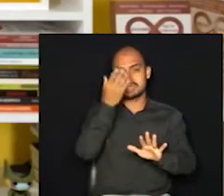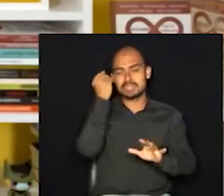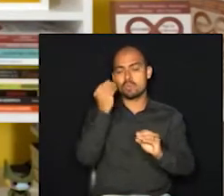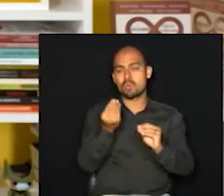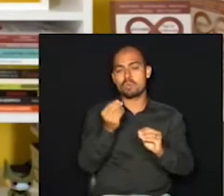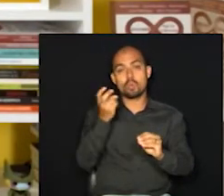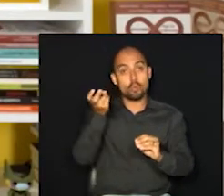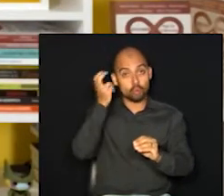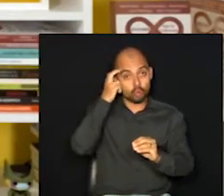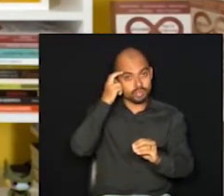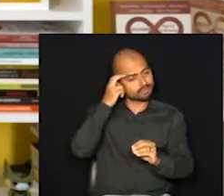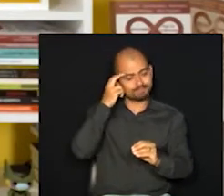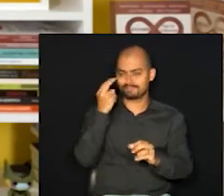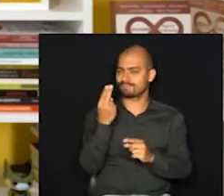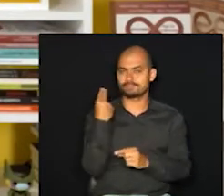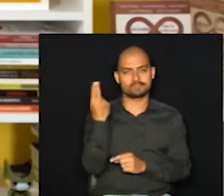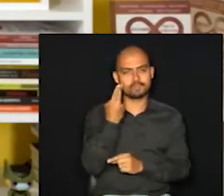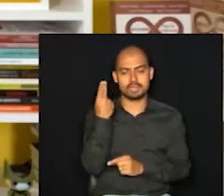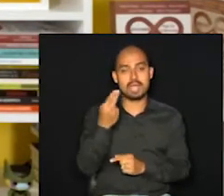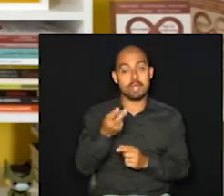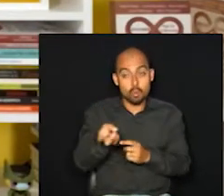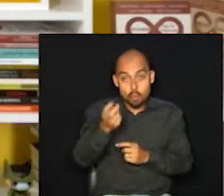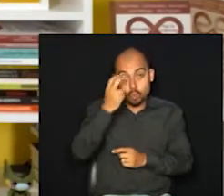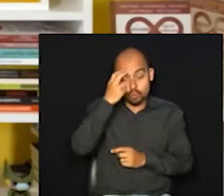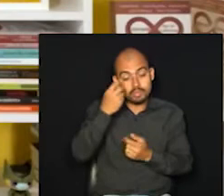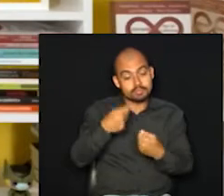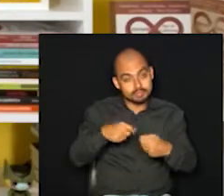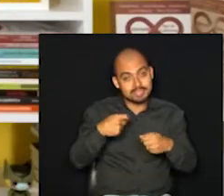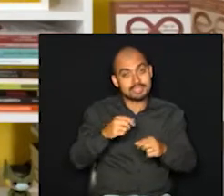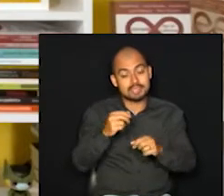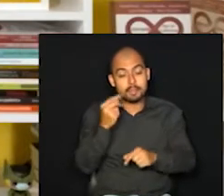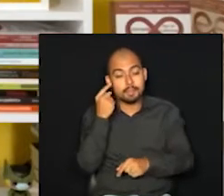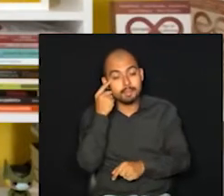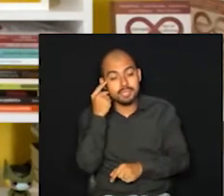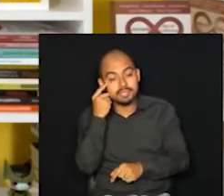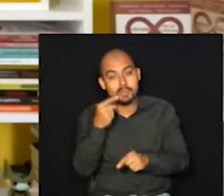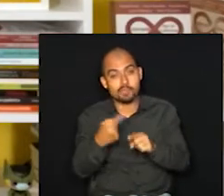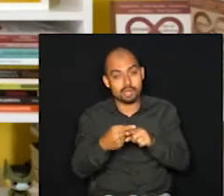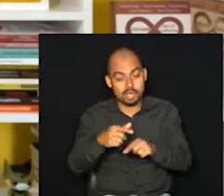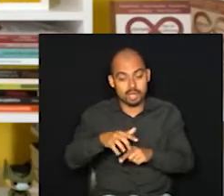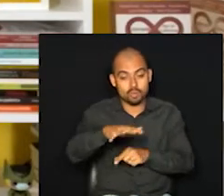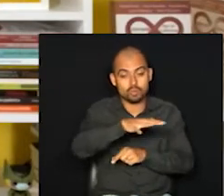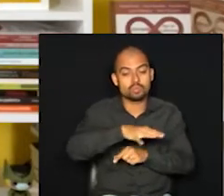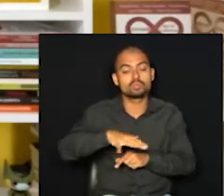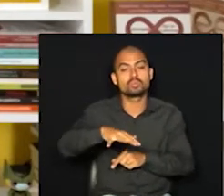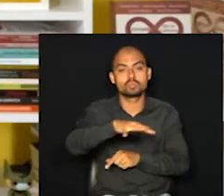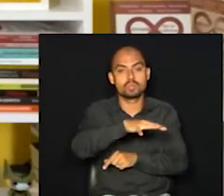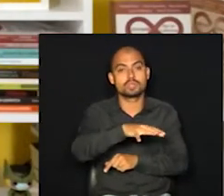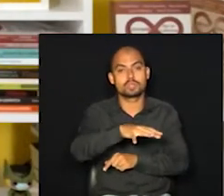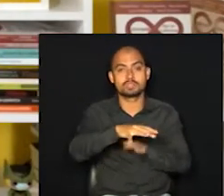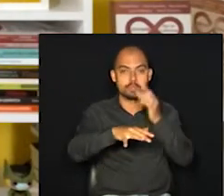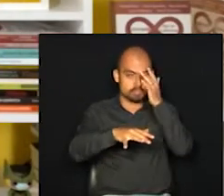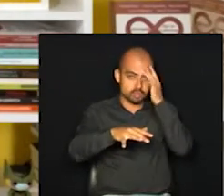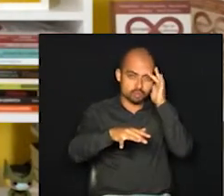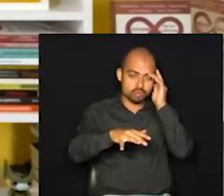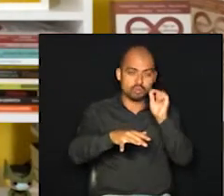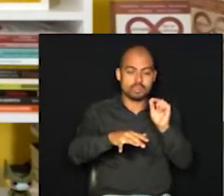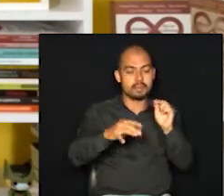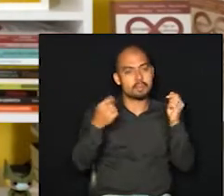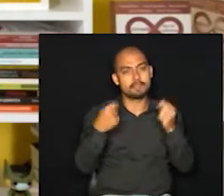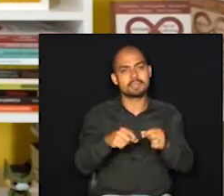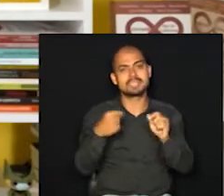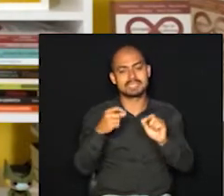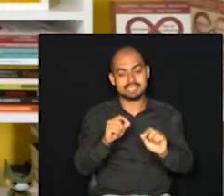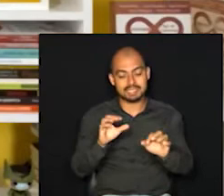cultura. A gente precisa também pensar na cultura da empresa, já que cenários como esses trazem para as pessoas uma necessidade